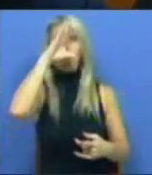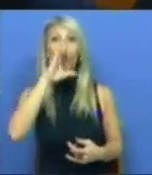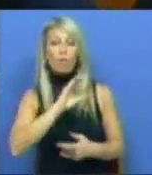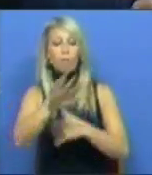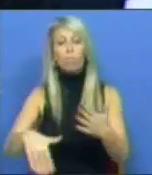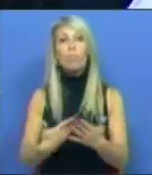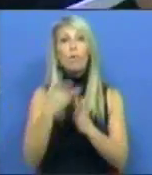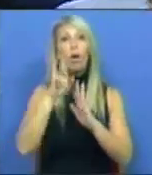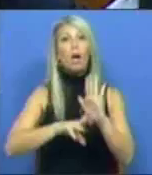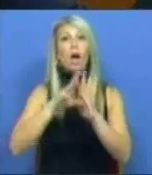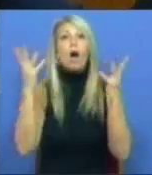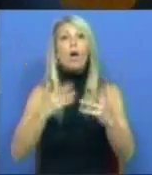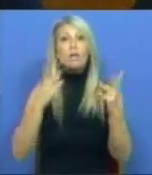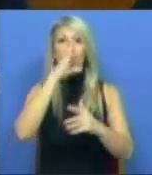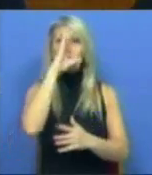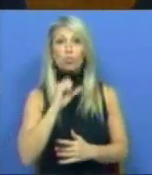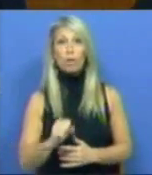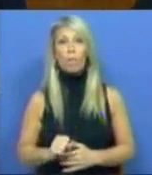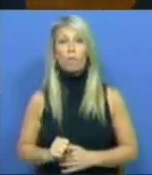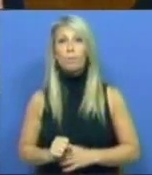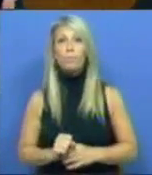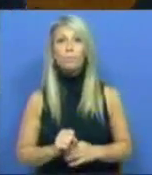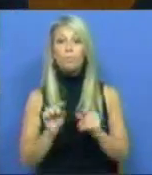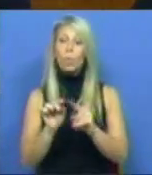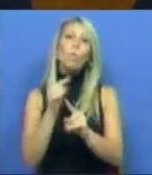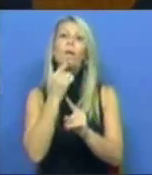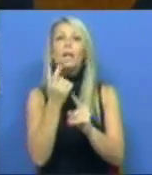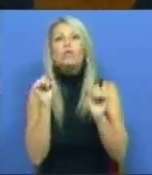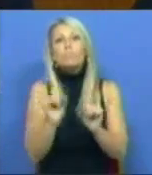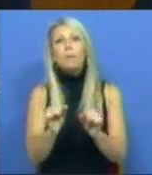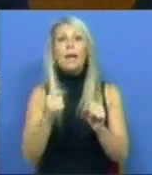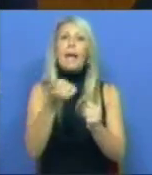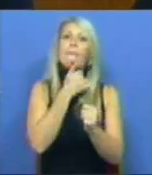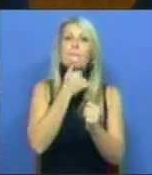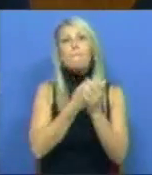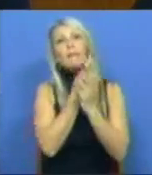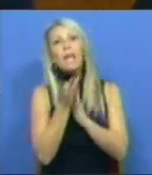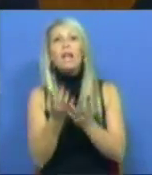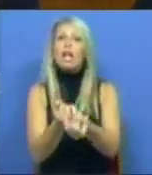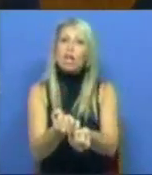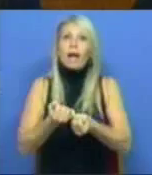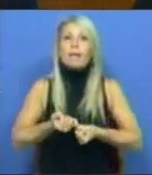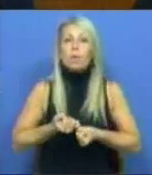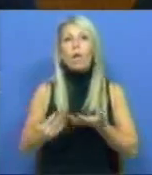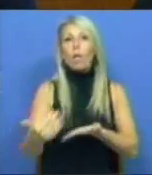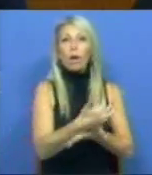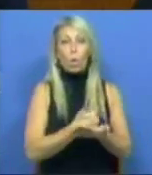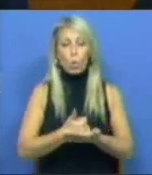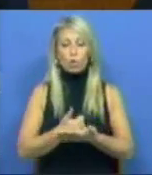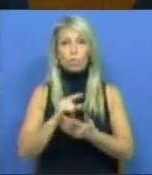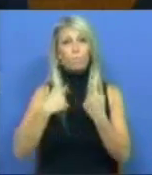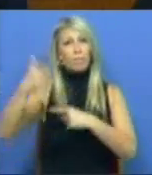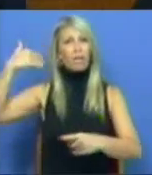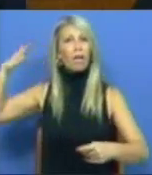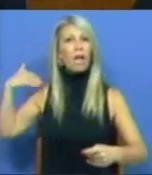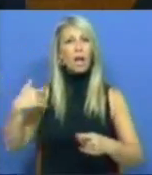no relatório do Orçamento de Estado, aquilo que chamam medidas de racionalização de recursos. Nós tivemos, durante a anterior legislatura,